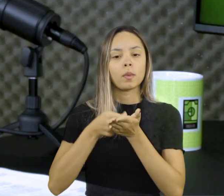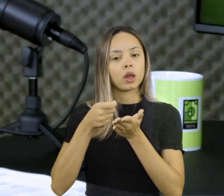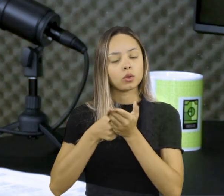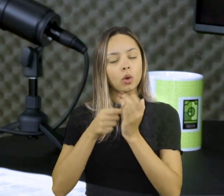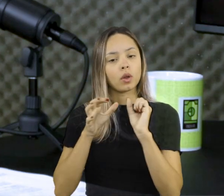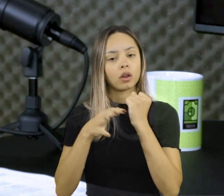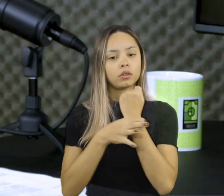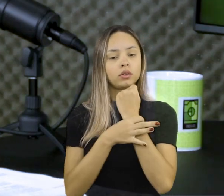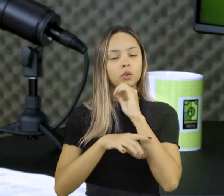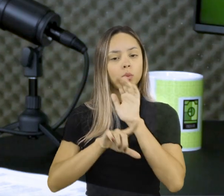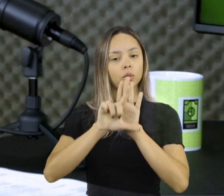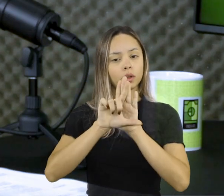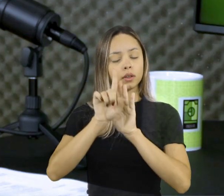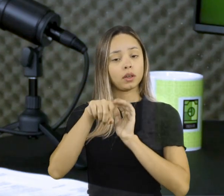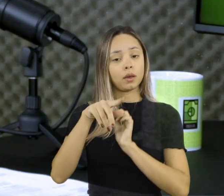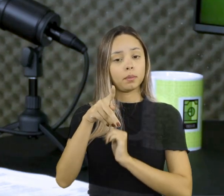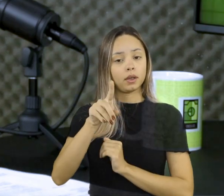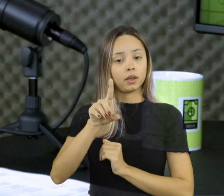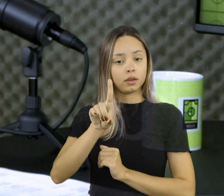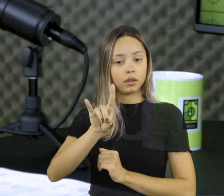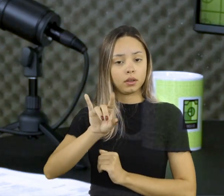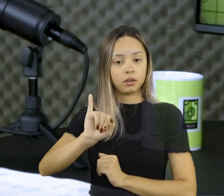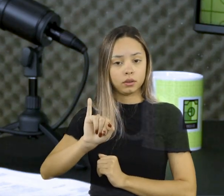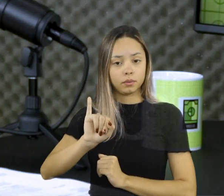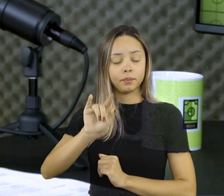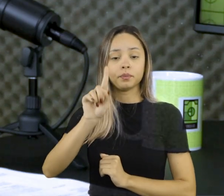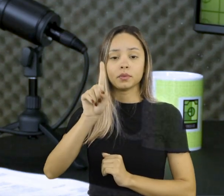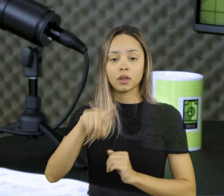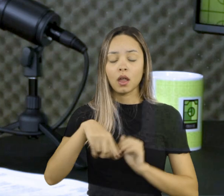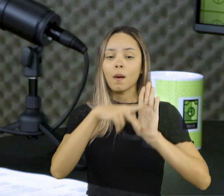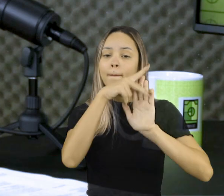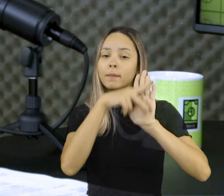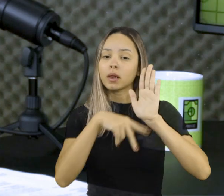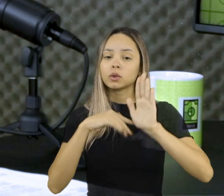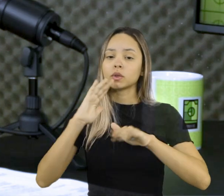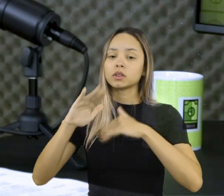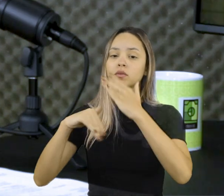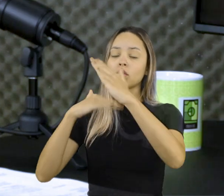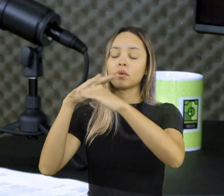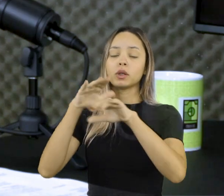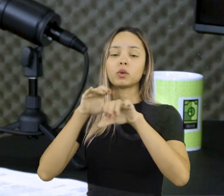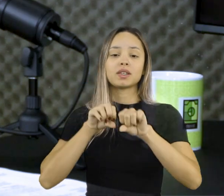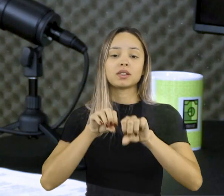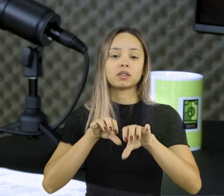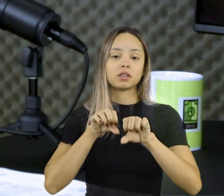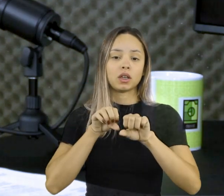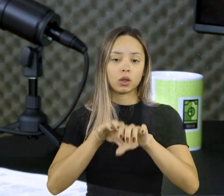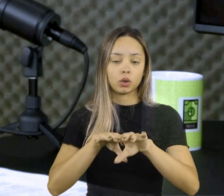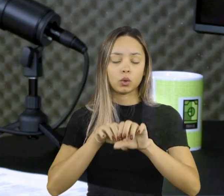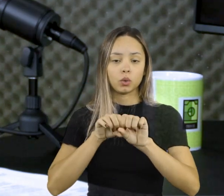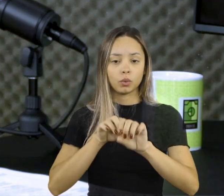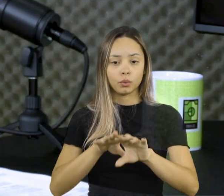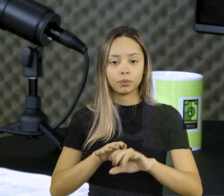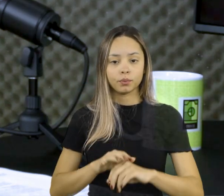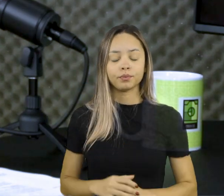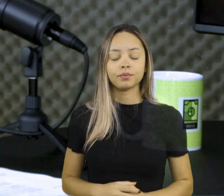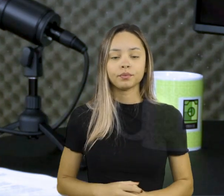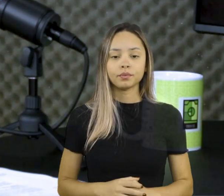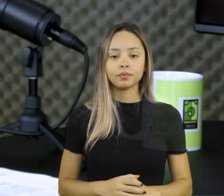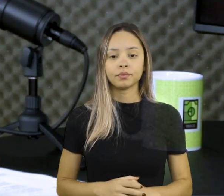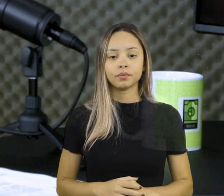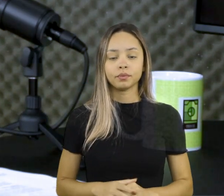garantido por lei, que é o PDI, que é o Plano de Desenvolvimento de Ensino. Esse serviço, Hugo,